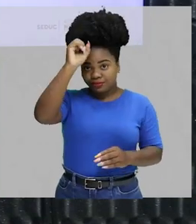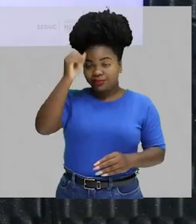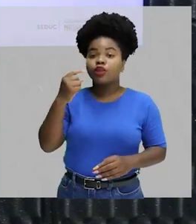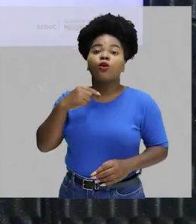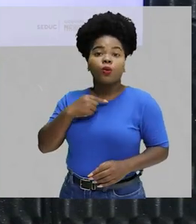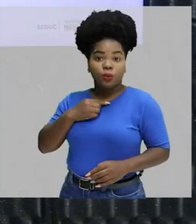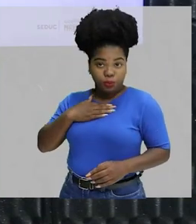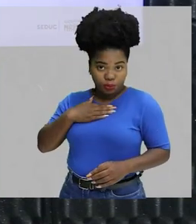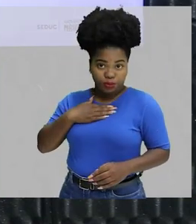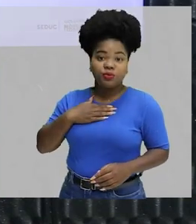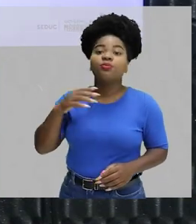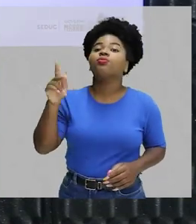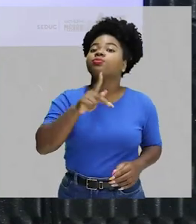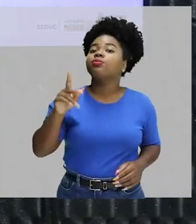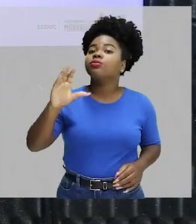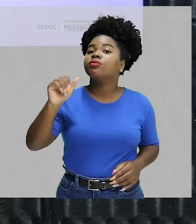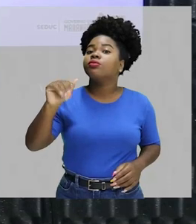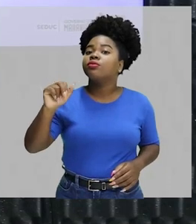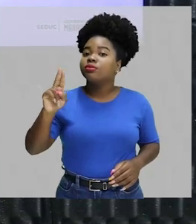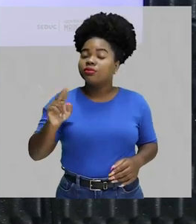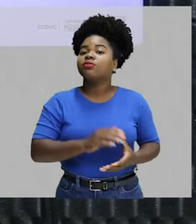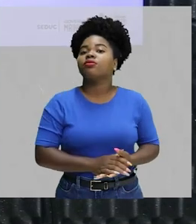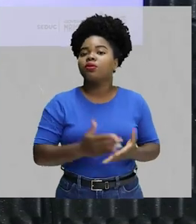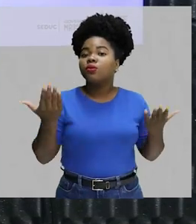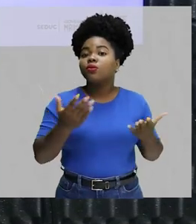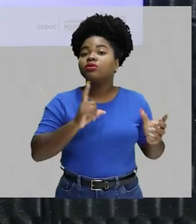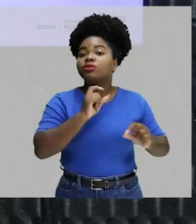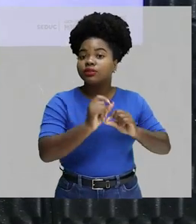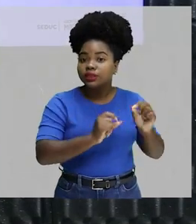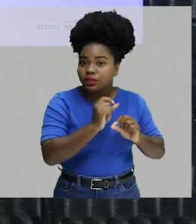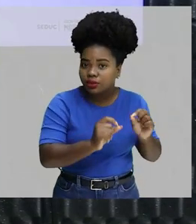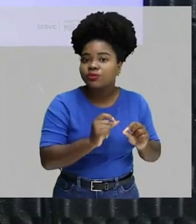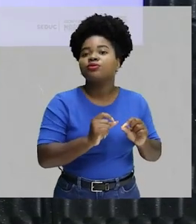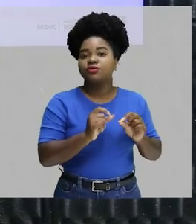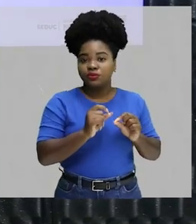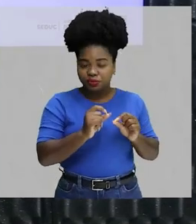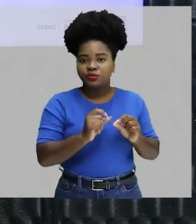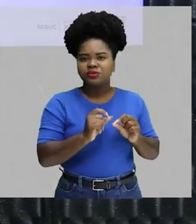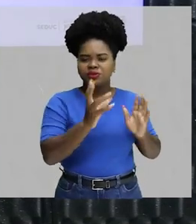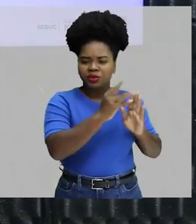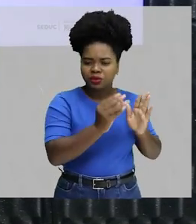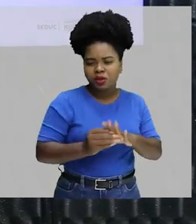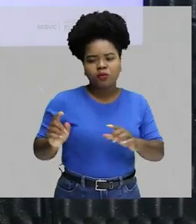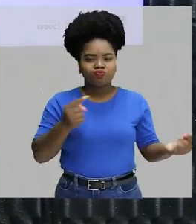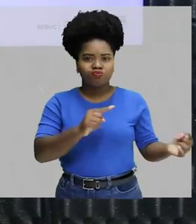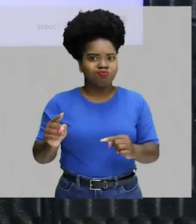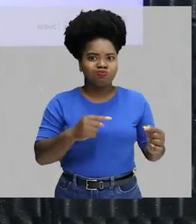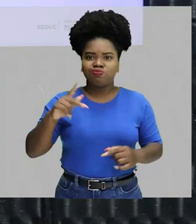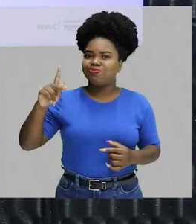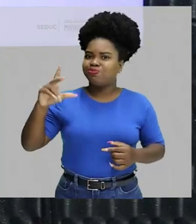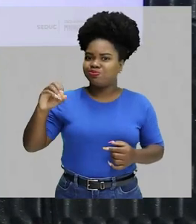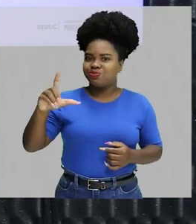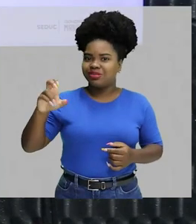Cacau Sotero vamos falar de de assuntos polêmicos bom assuntos